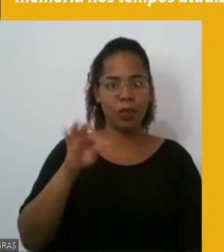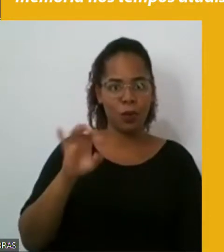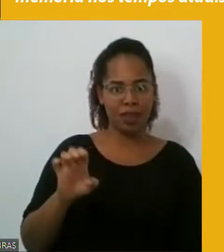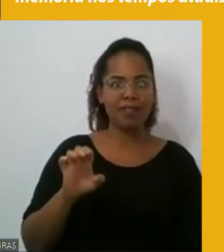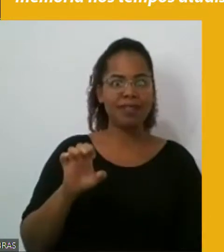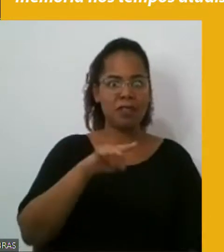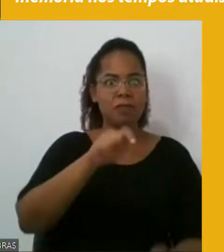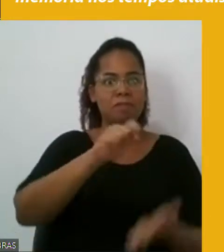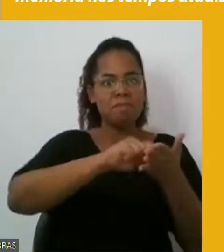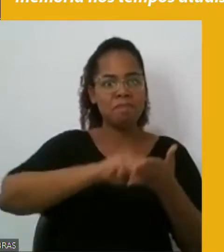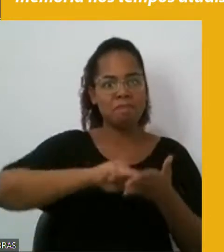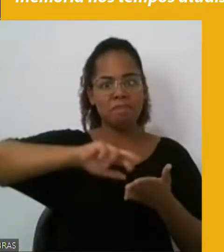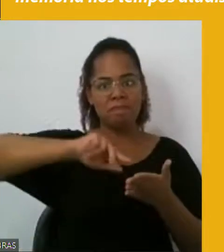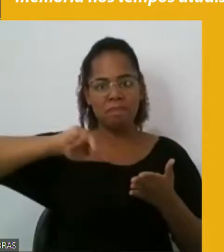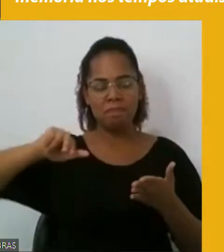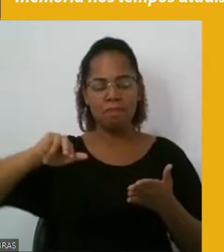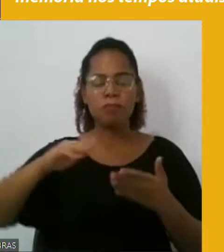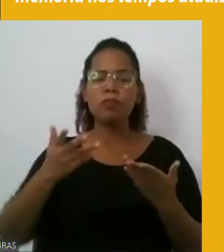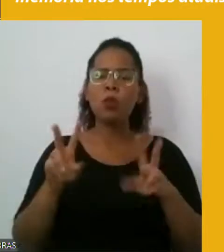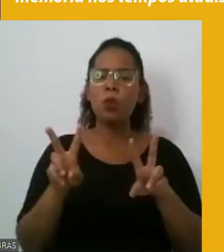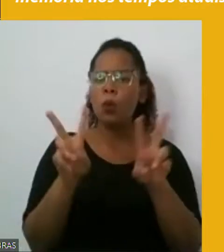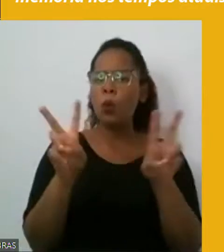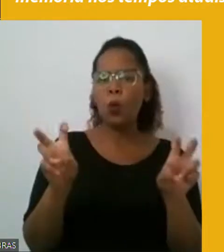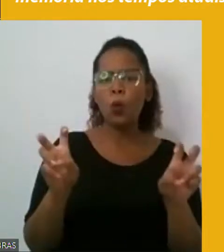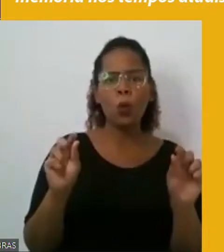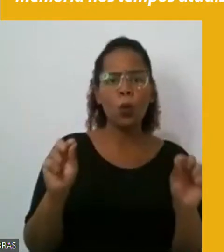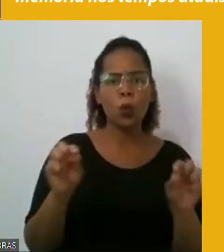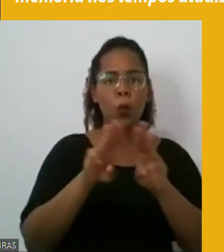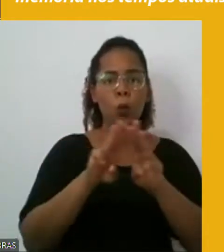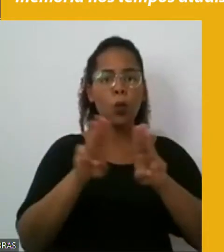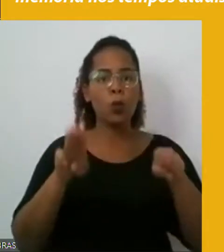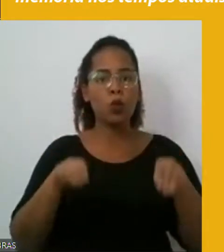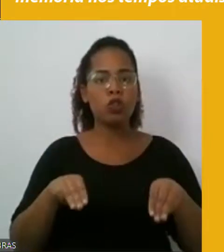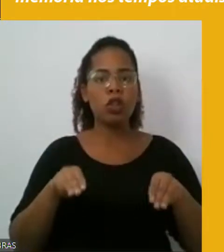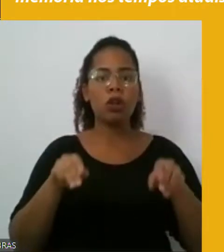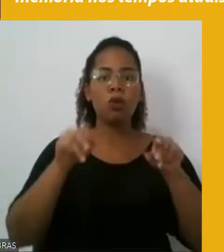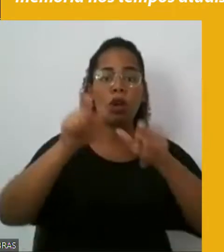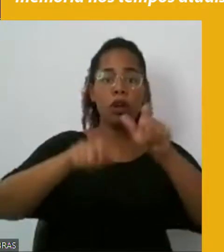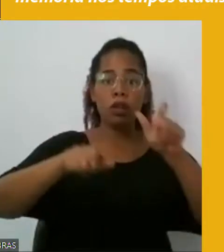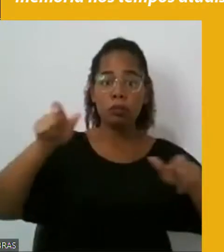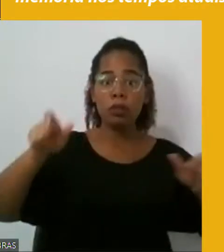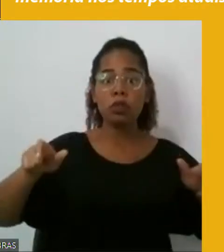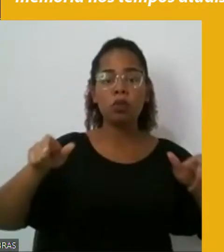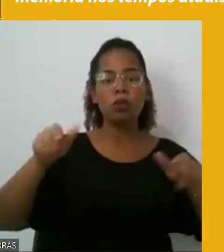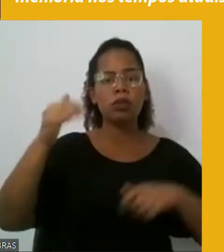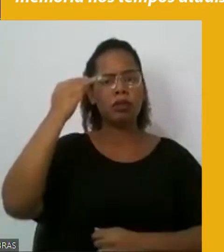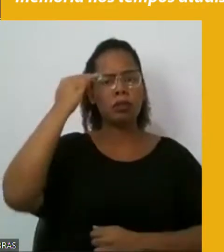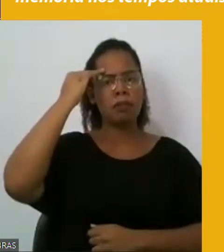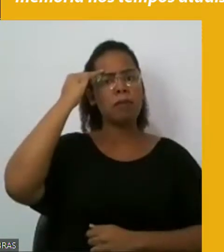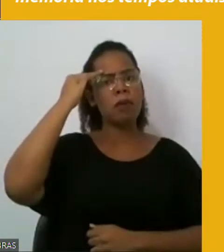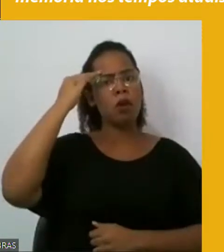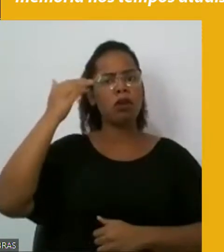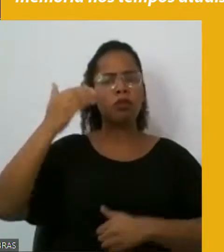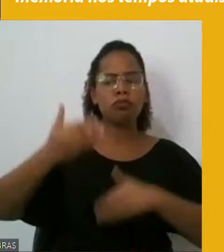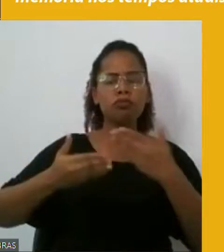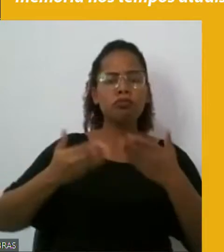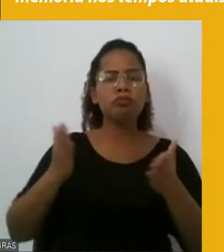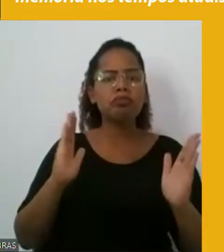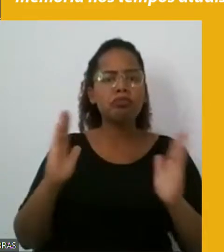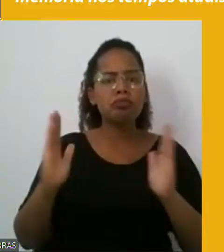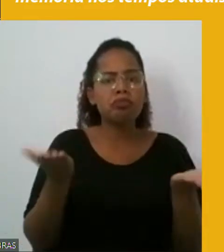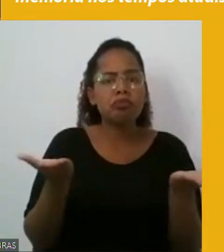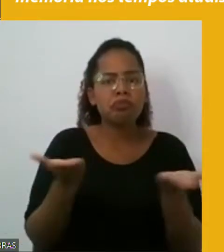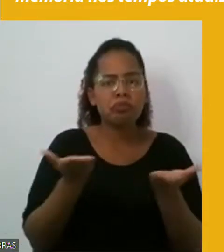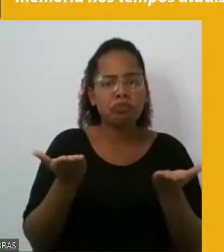é o museu, os sujeitos e a memória nos tempos atuais. Na quinta-feira, também às 17